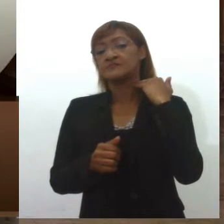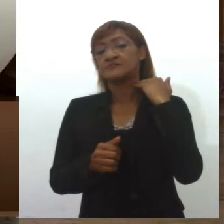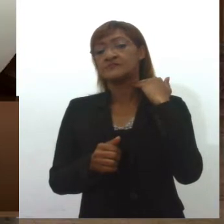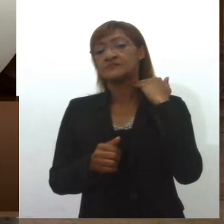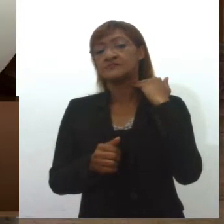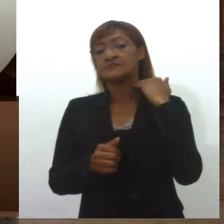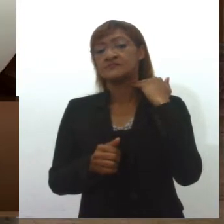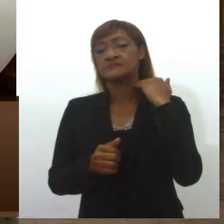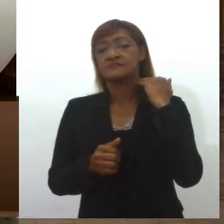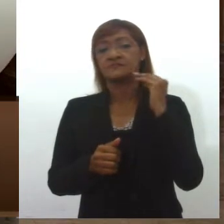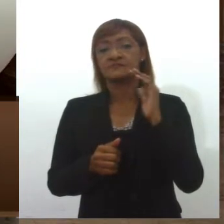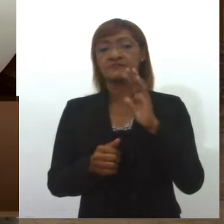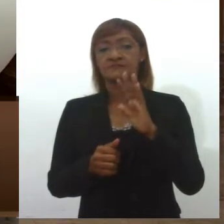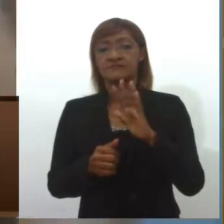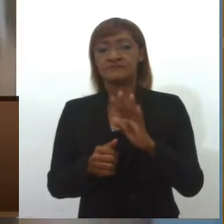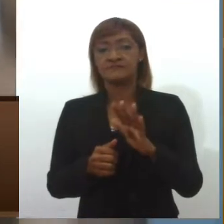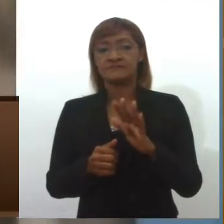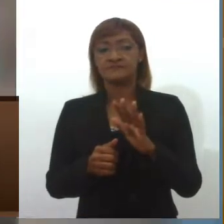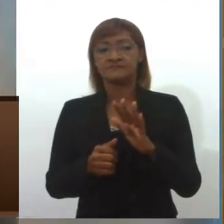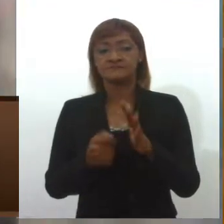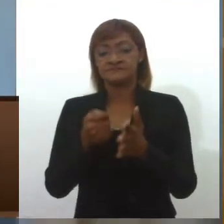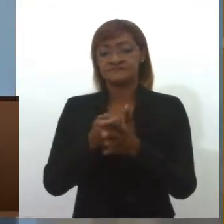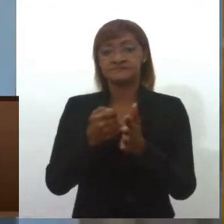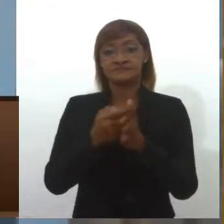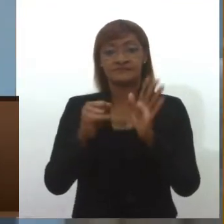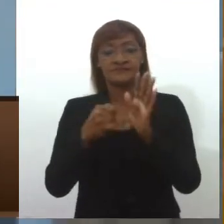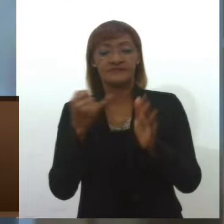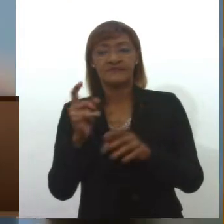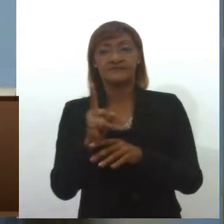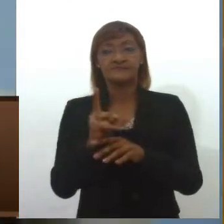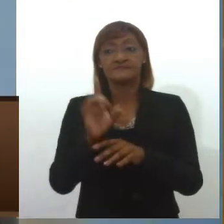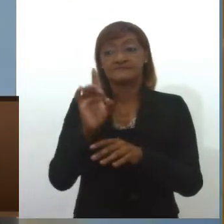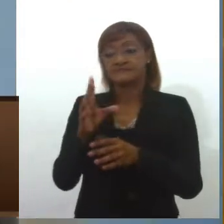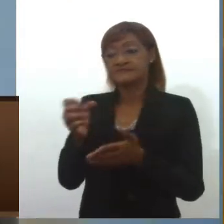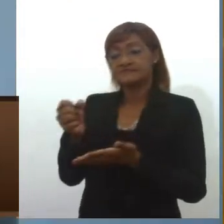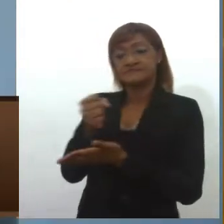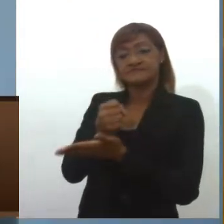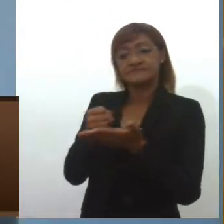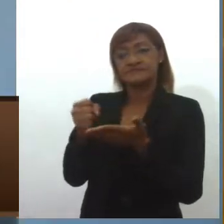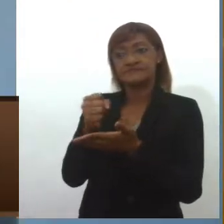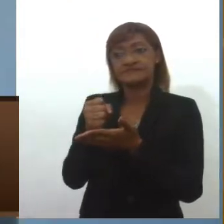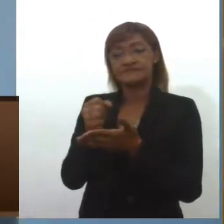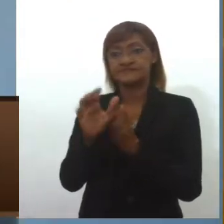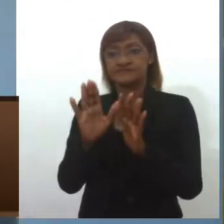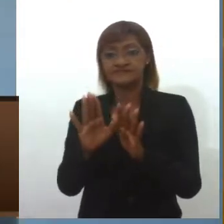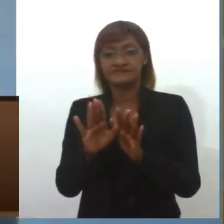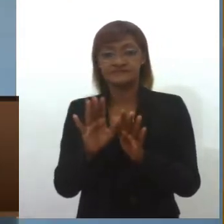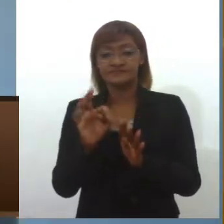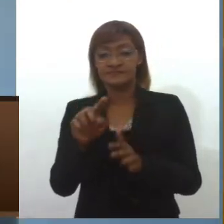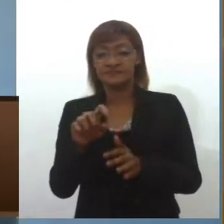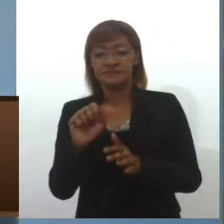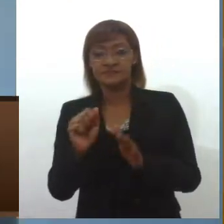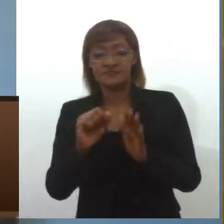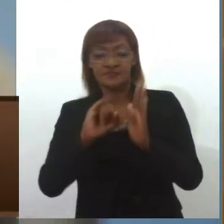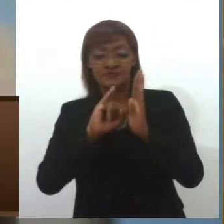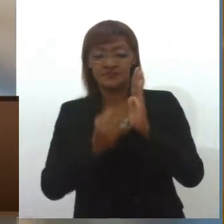obrigados a Selic para os seus contratos. Ela é uma balizadora, uma base. A taxa de juros cobrada no seu crédito pode ser